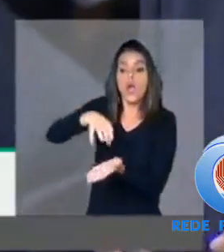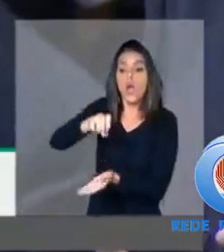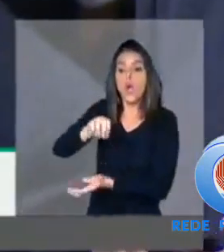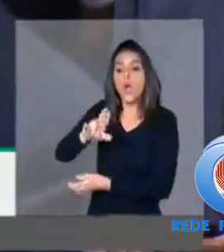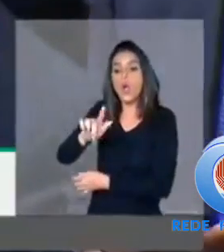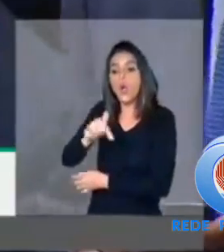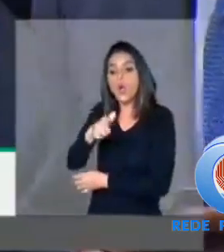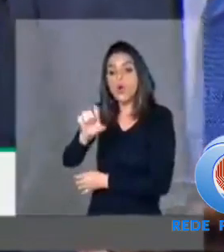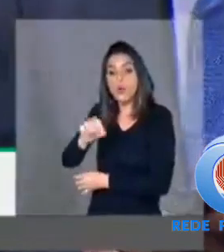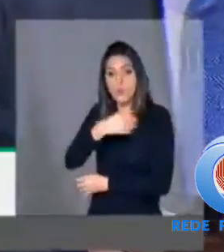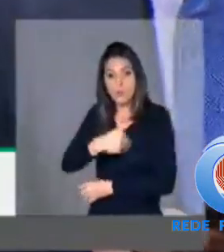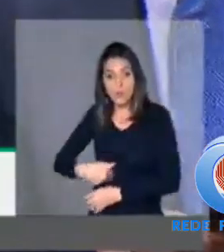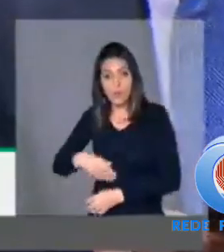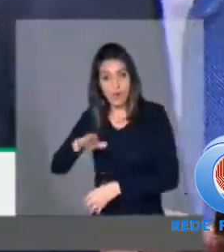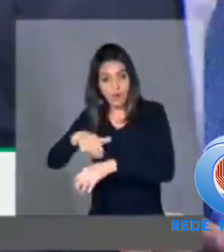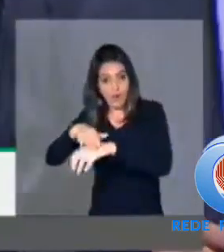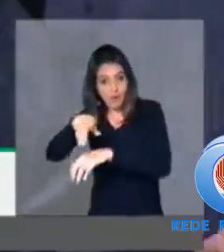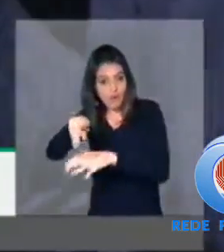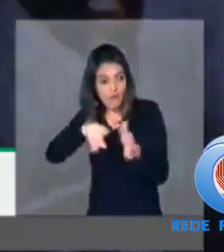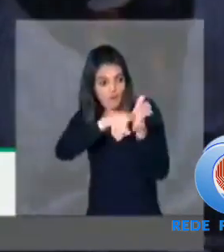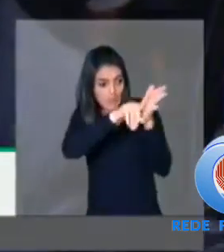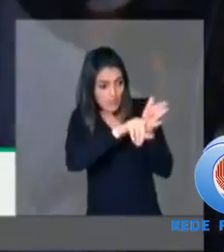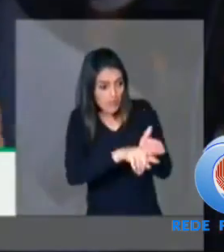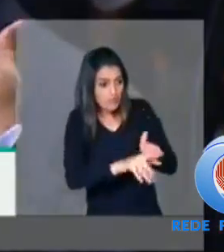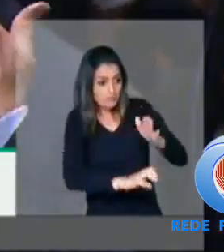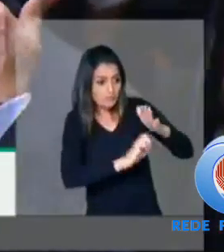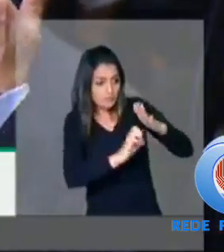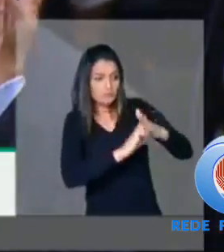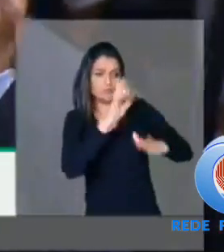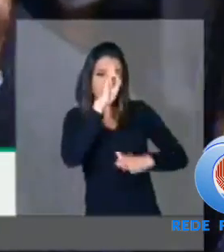que fiscaliza uma empresa, cujo empreendedor